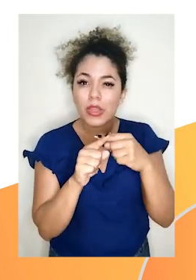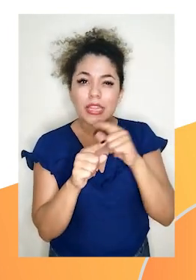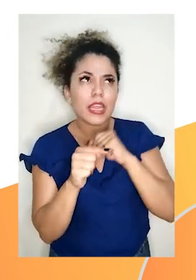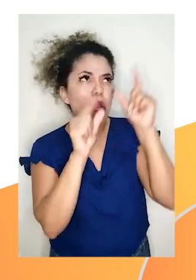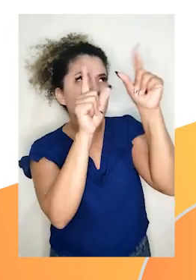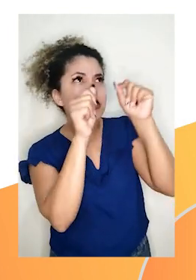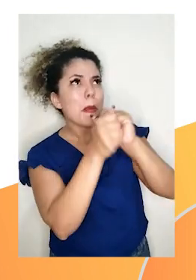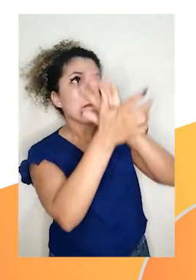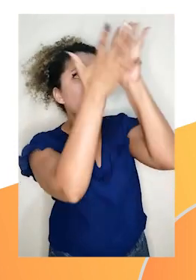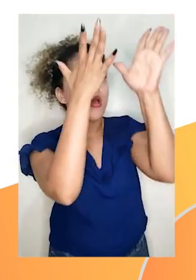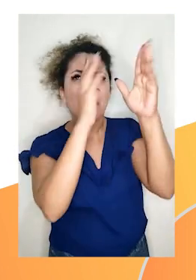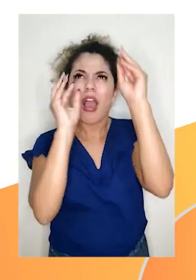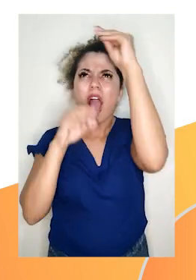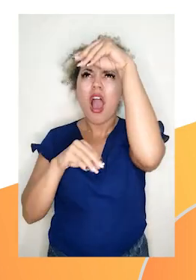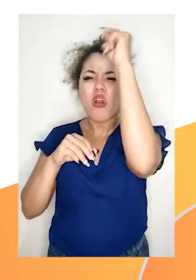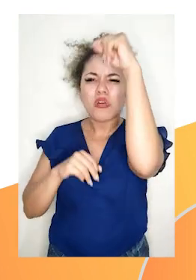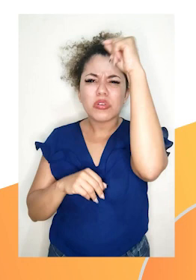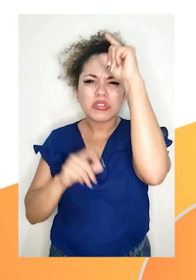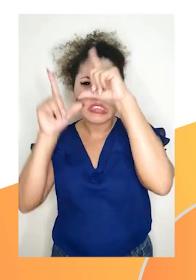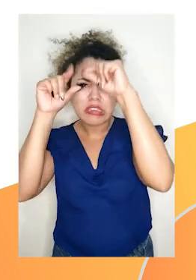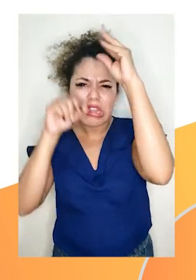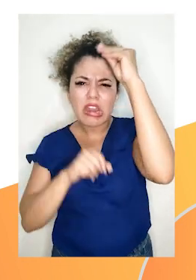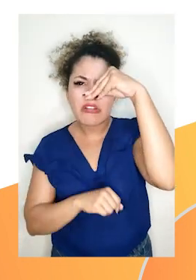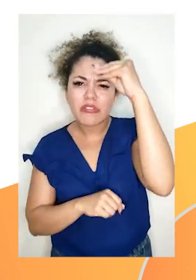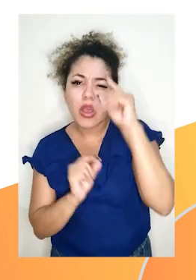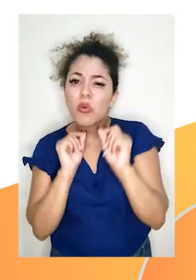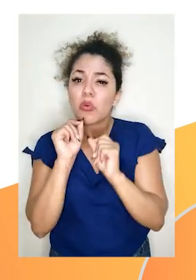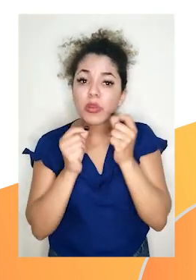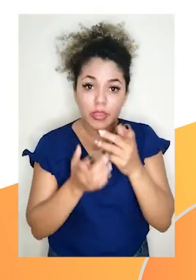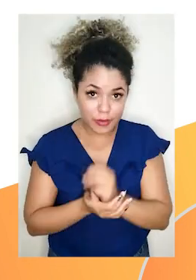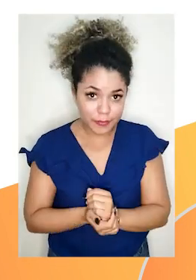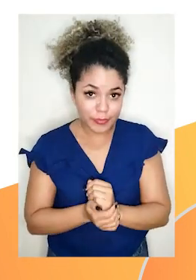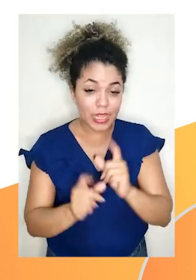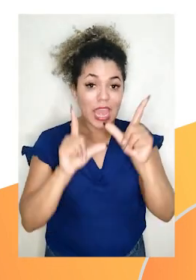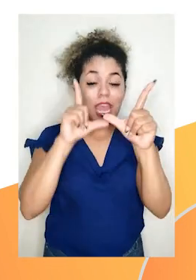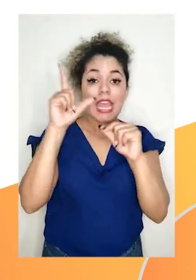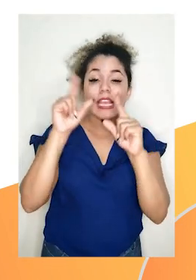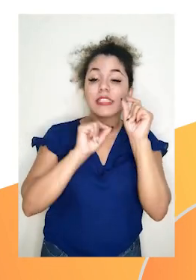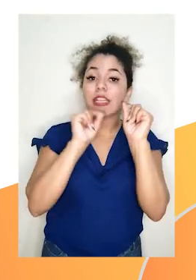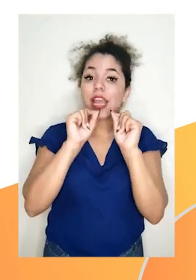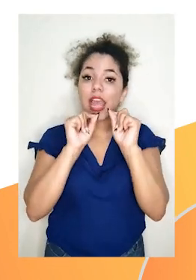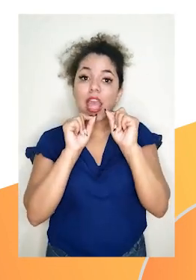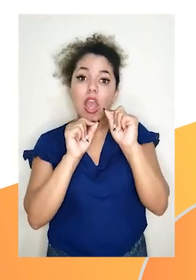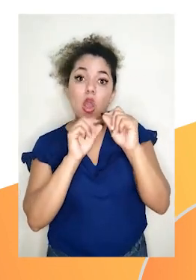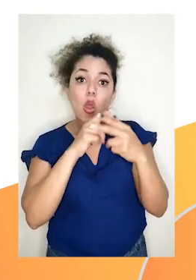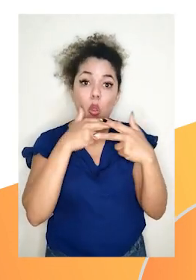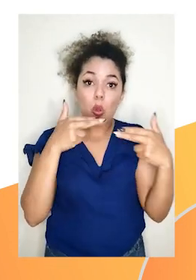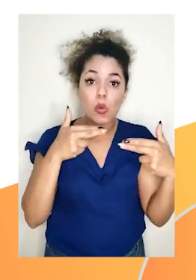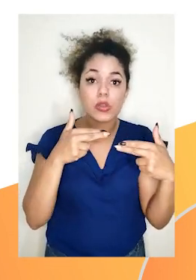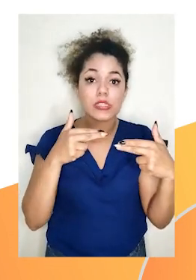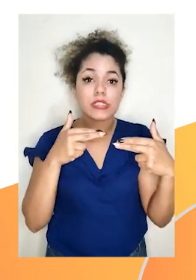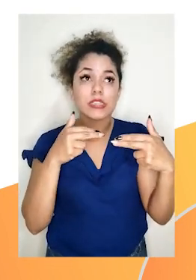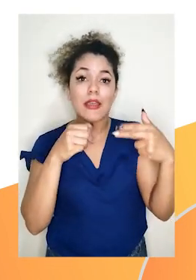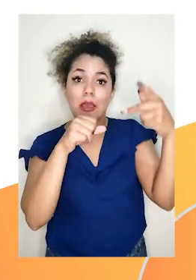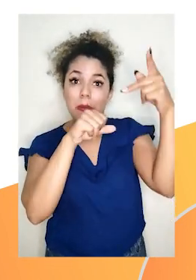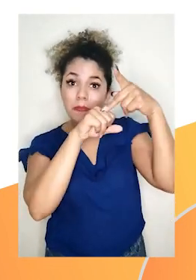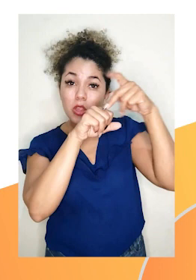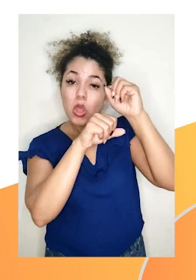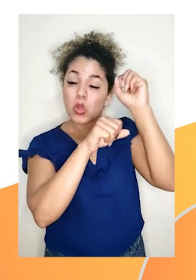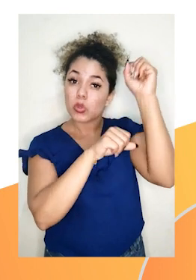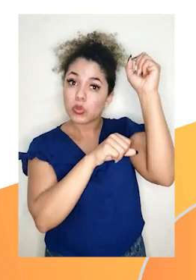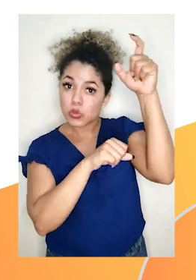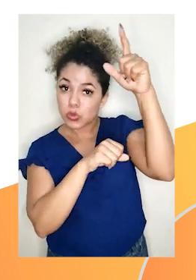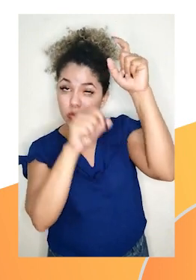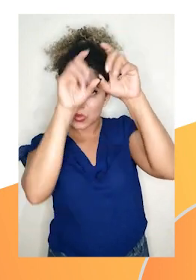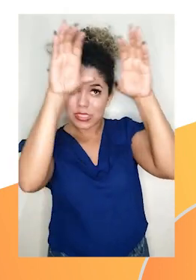que a outra? O que é uma estrela? As estrelas são corpos celestes que emitem luz própria. Nós já vimos em